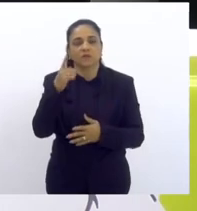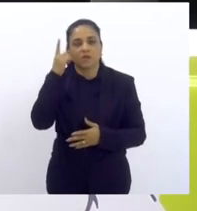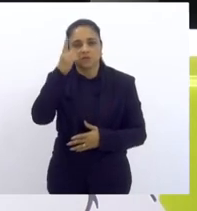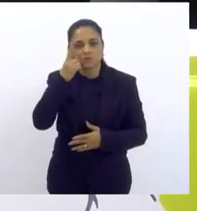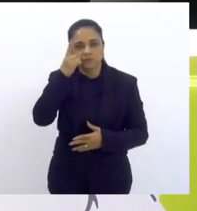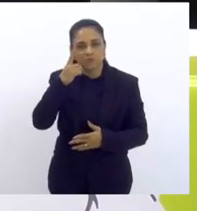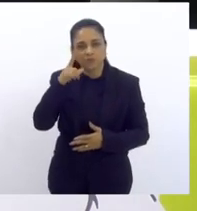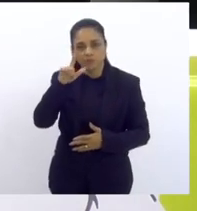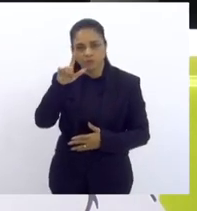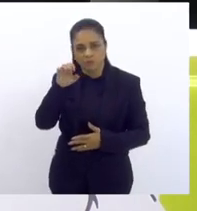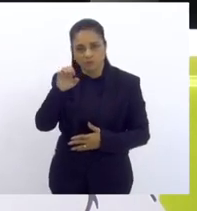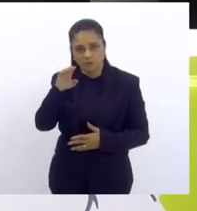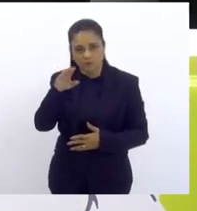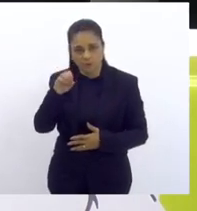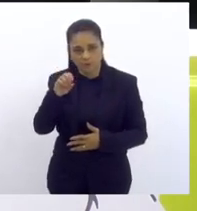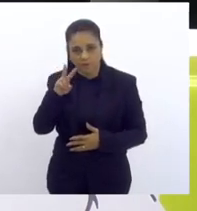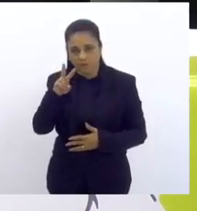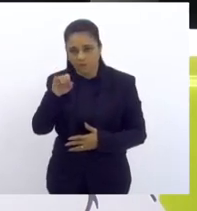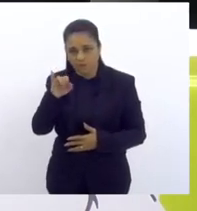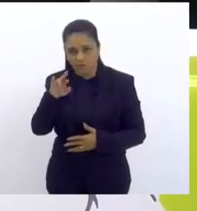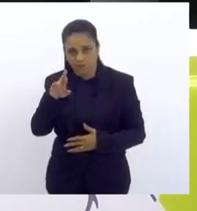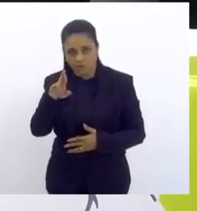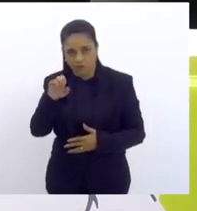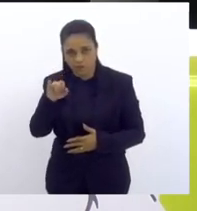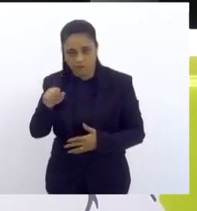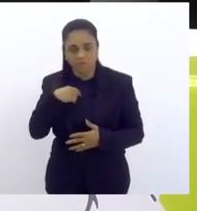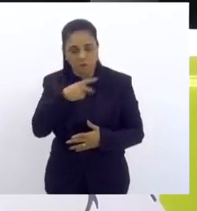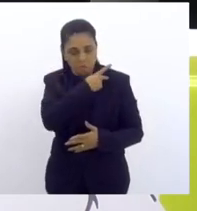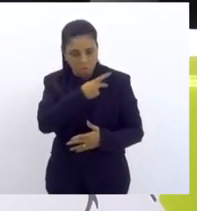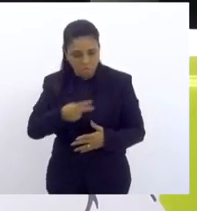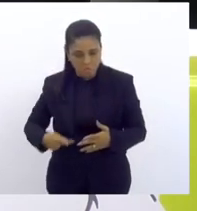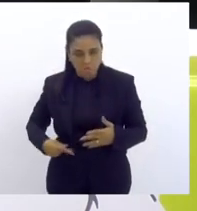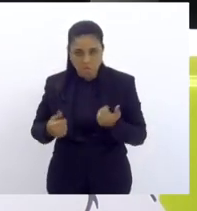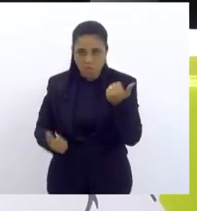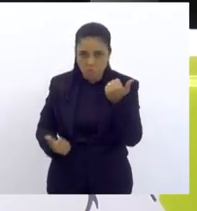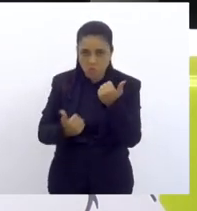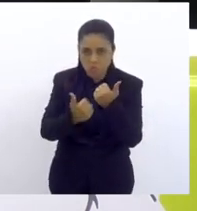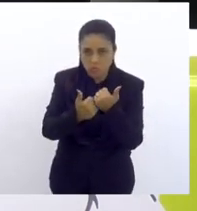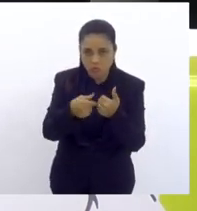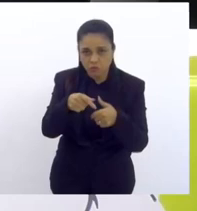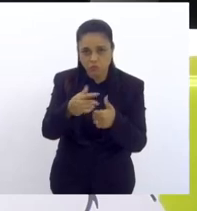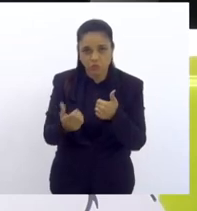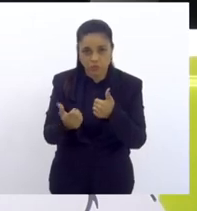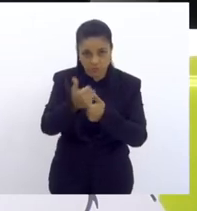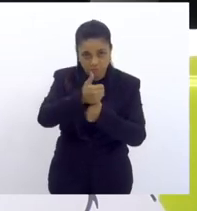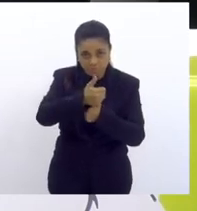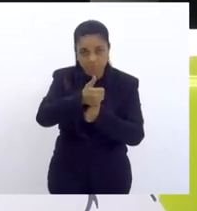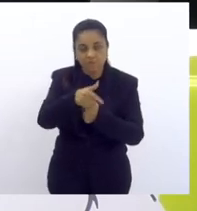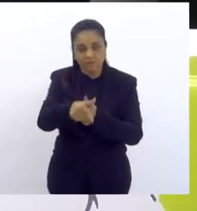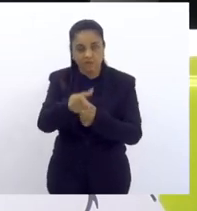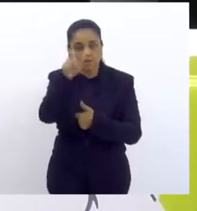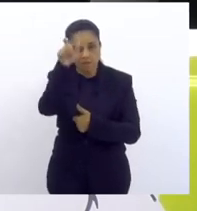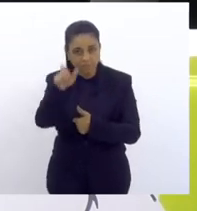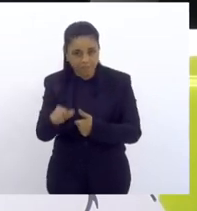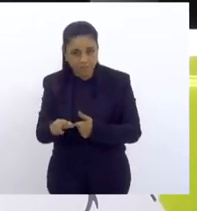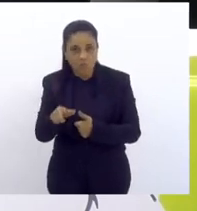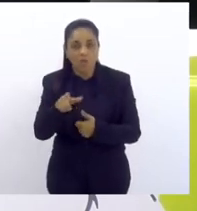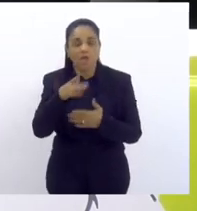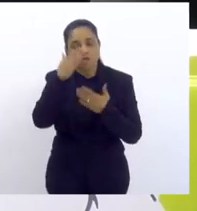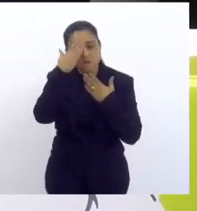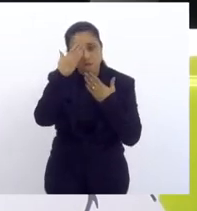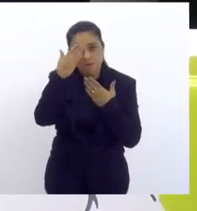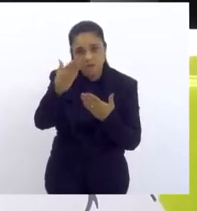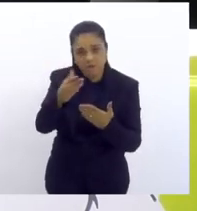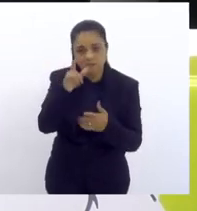Deputado Leo Vieira por ter me permitido presidir essa sessão agradecer muito a presença de cada um de vocês a gente sabe